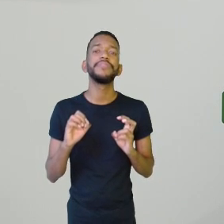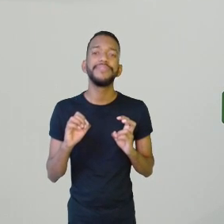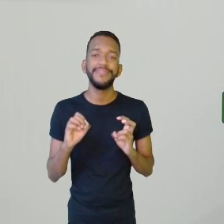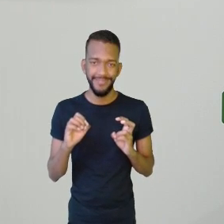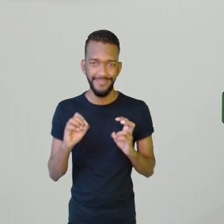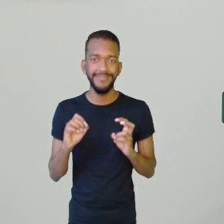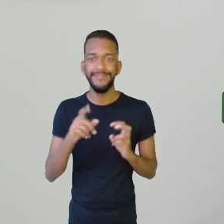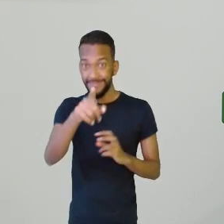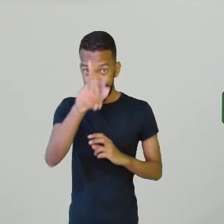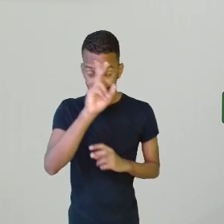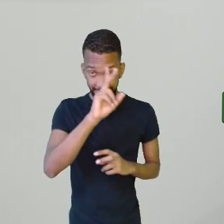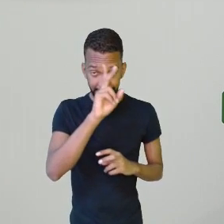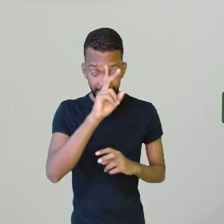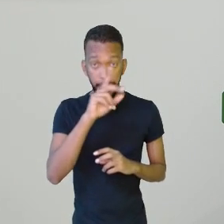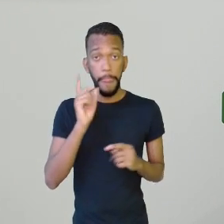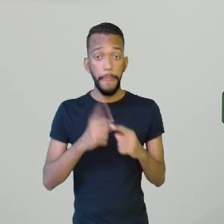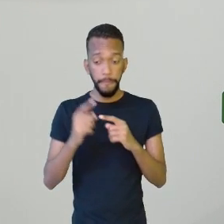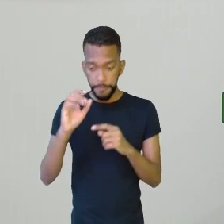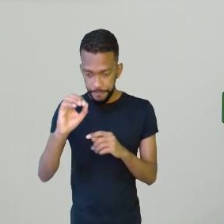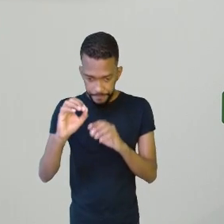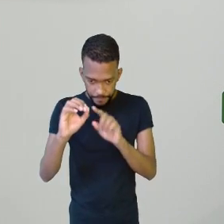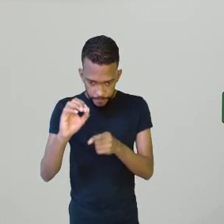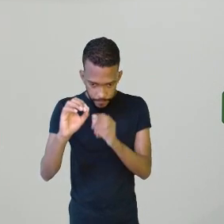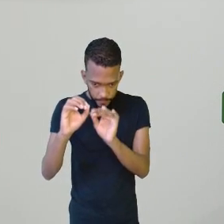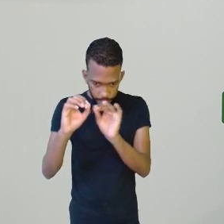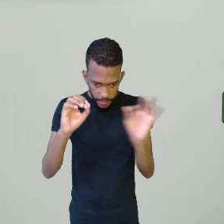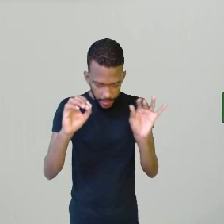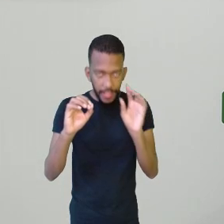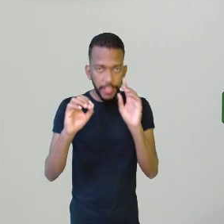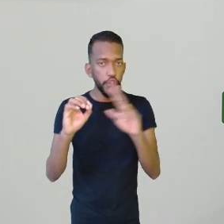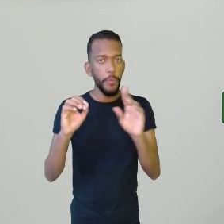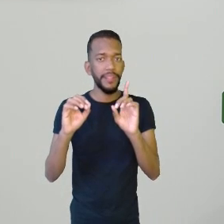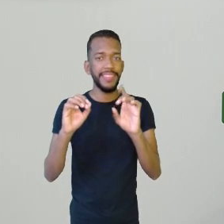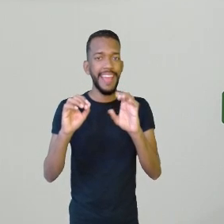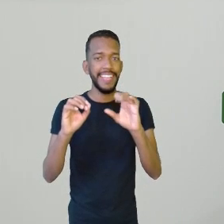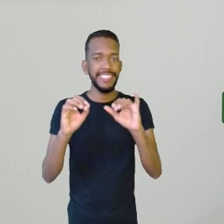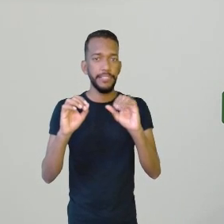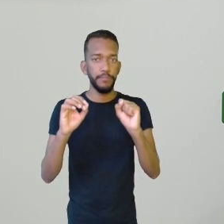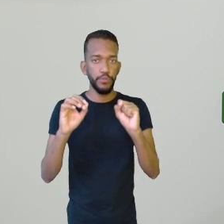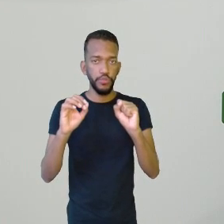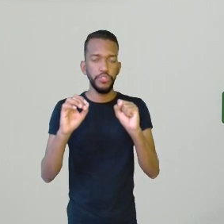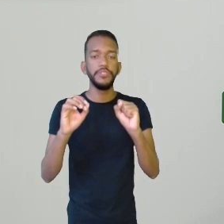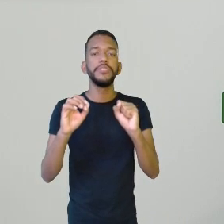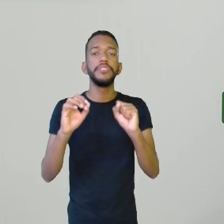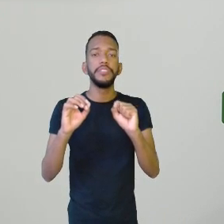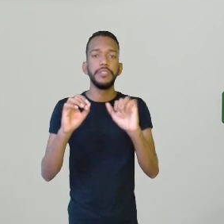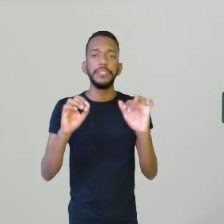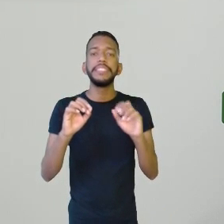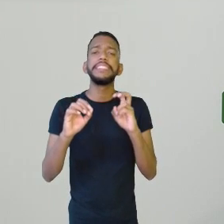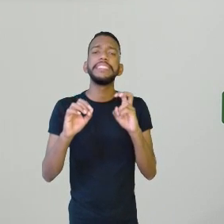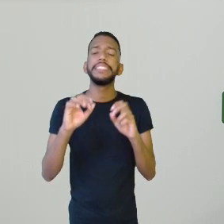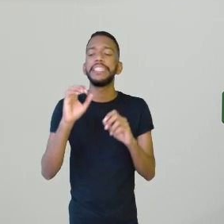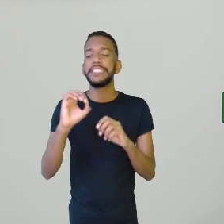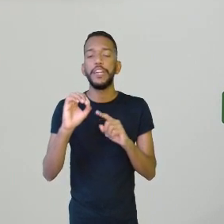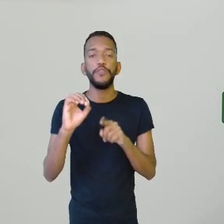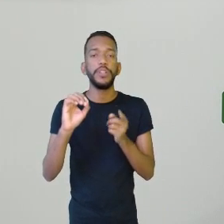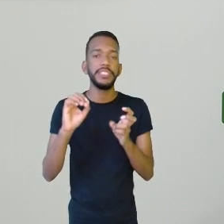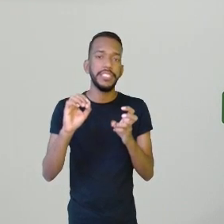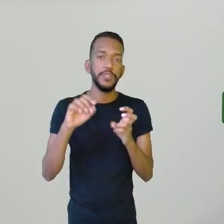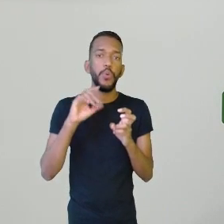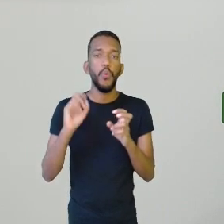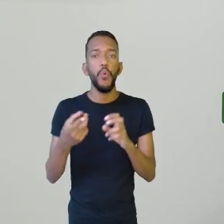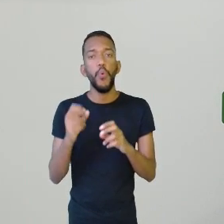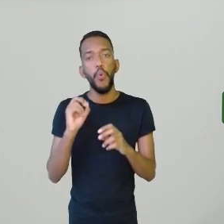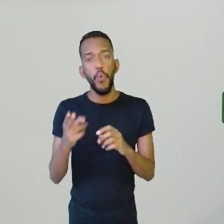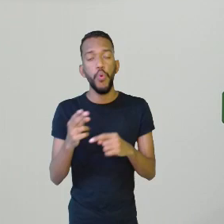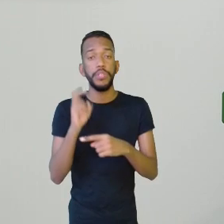0,5. Lembram que os décimos vêm após a vírgula? Pronto, 5 décimos poderia representar em